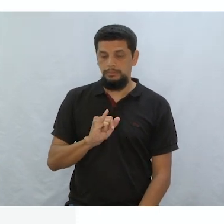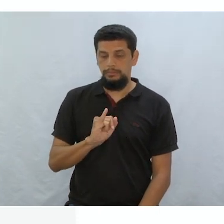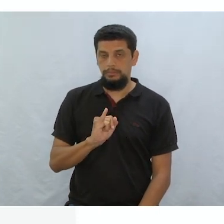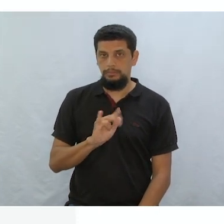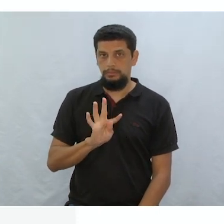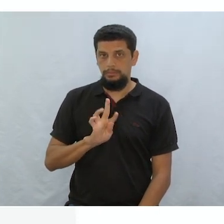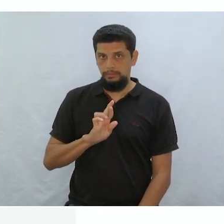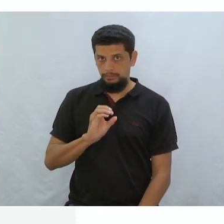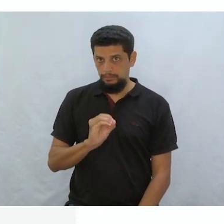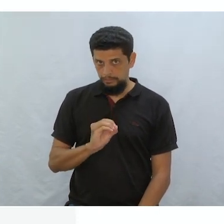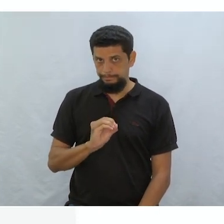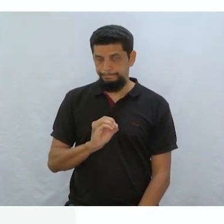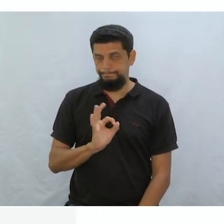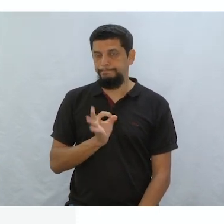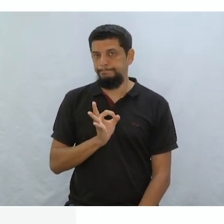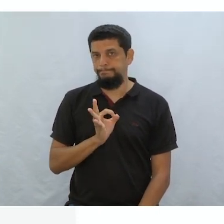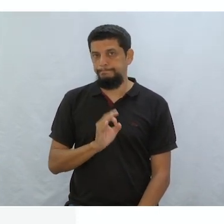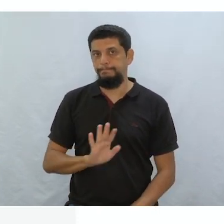né?